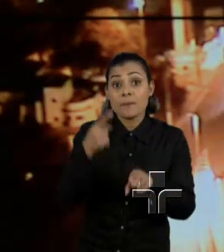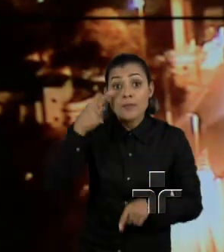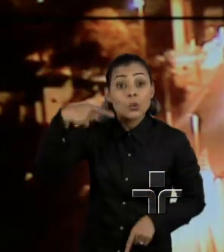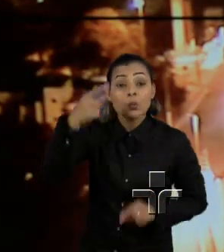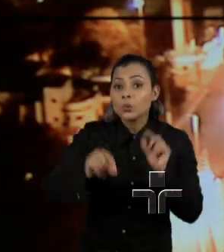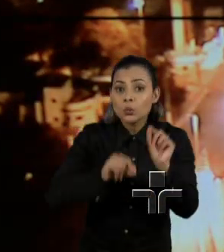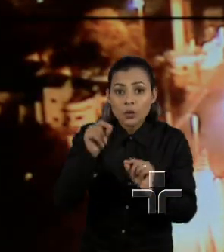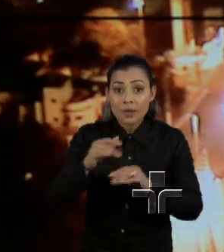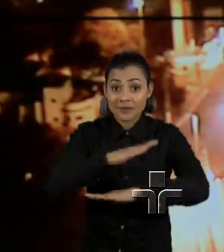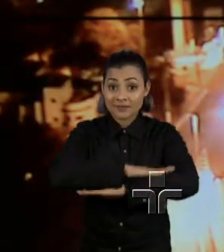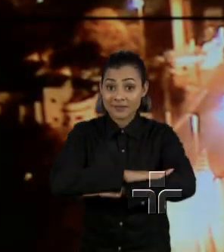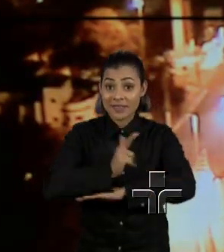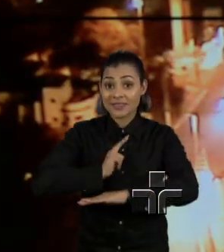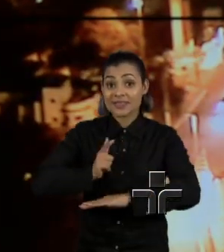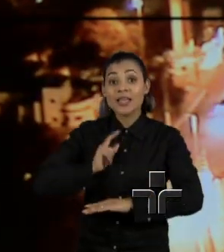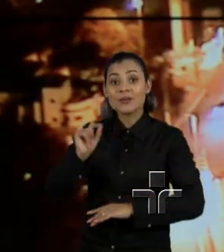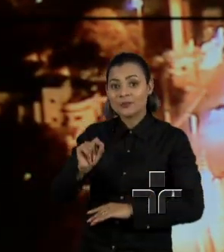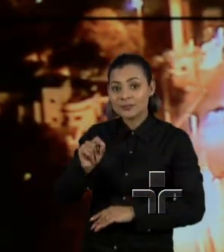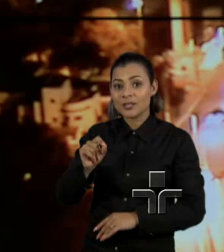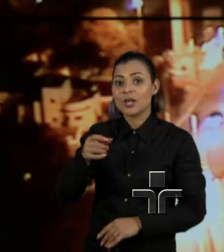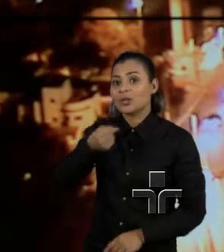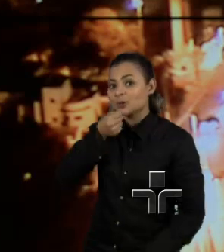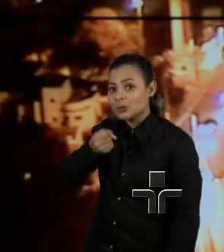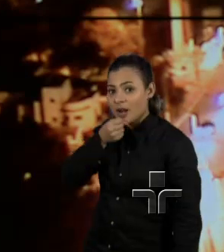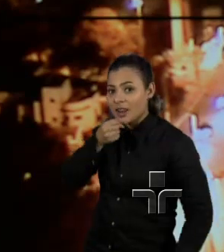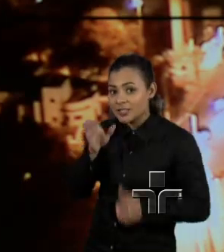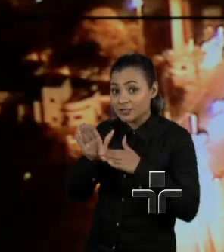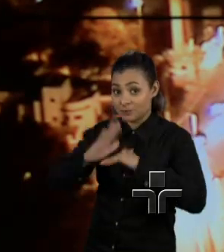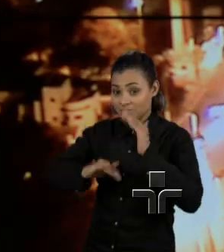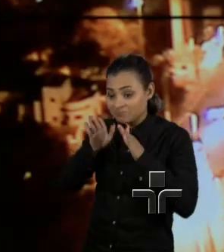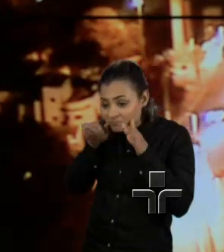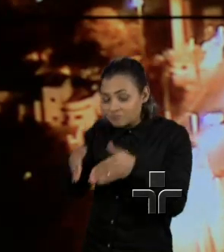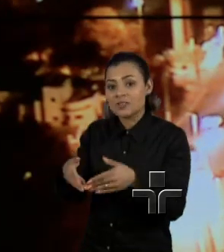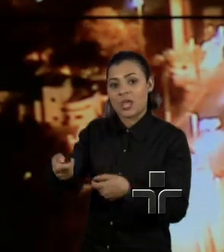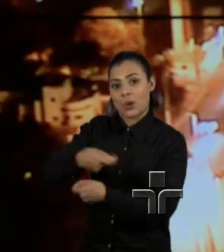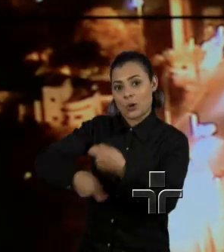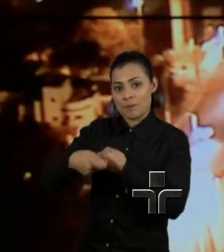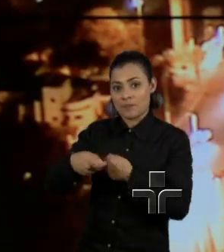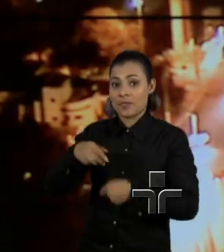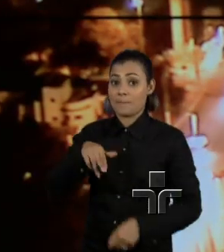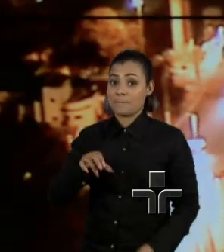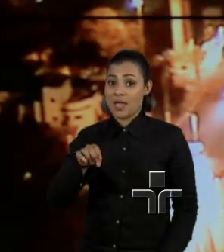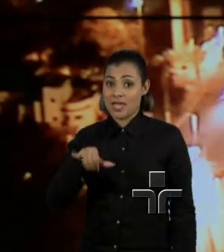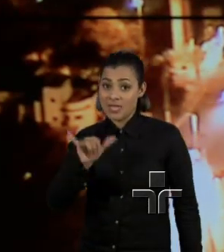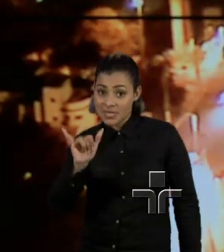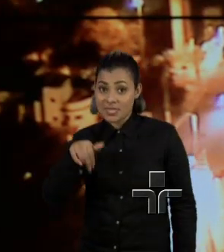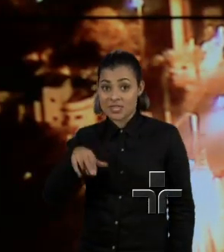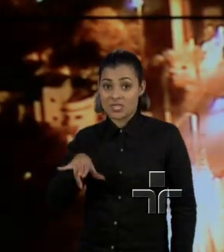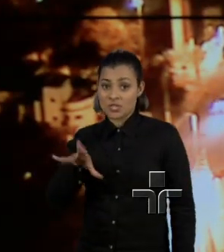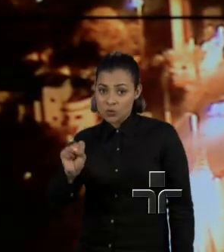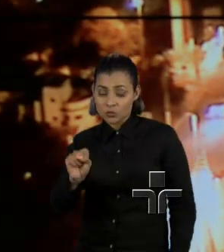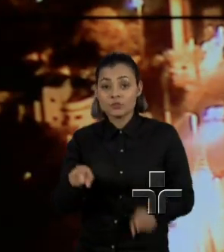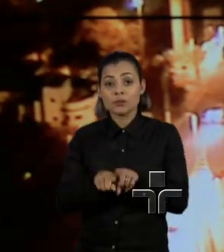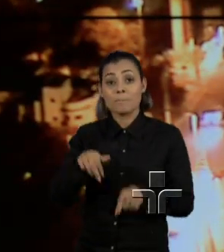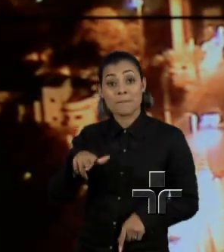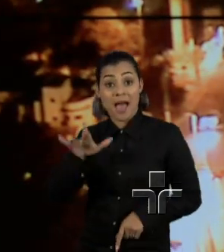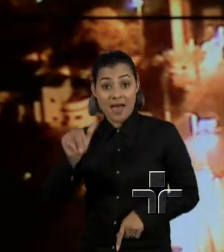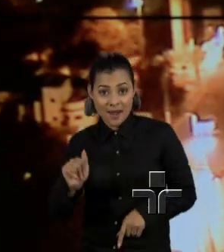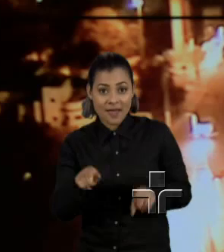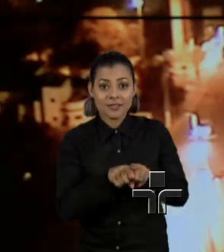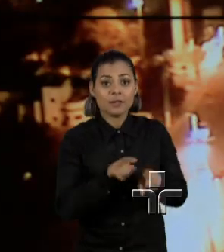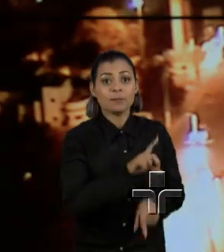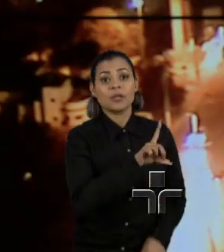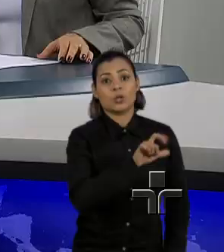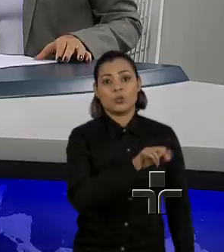vamos ter aqui na bancada as comentaristas, a jornalista especializada em economia do canal My News, Mara Luque, e a advogada Luísa